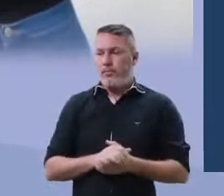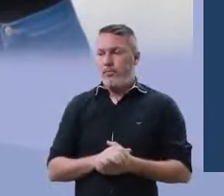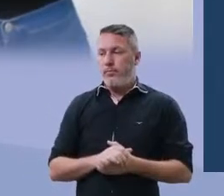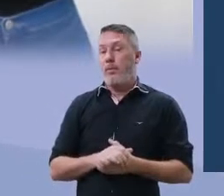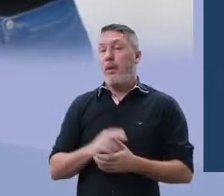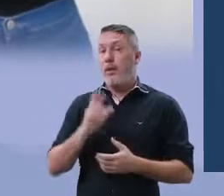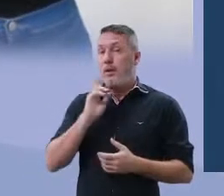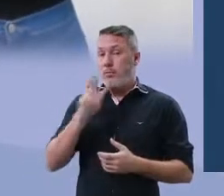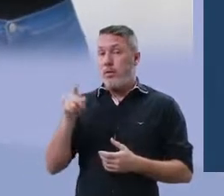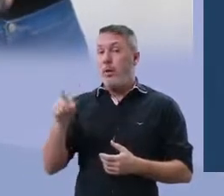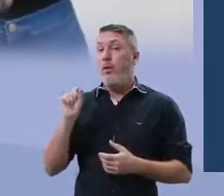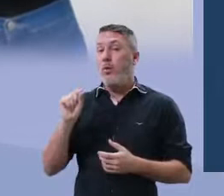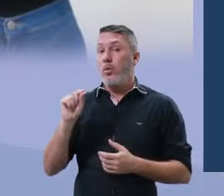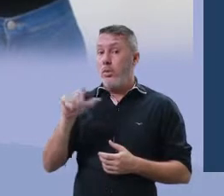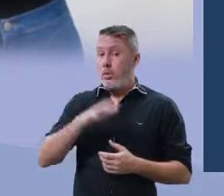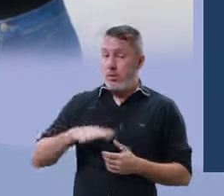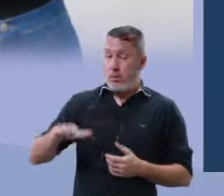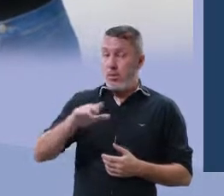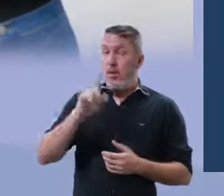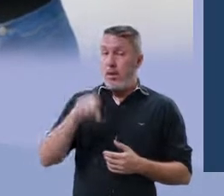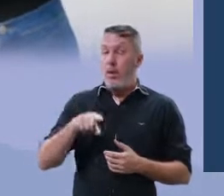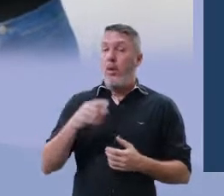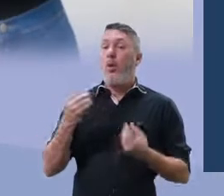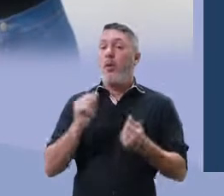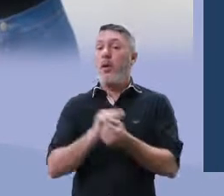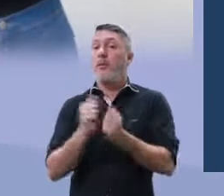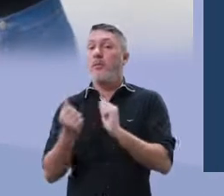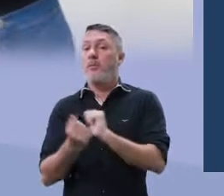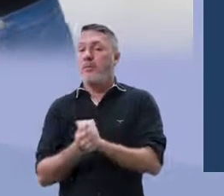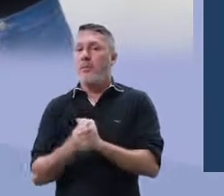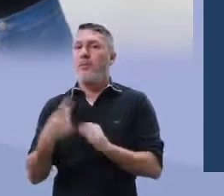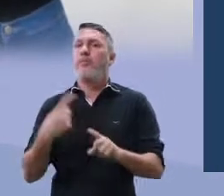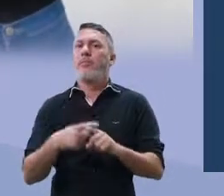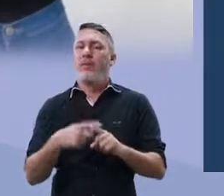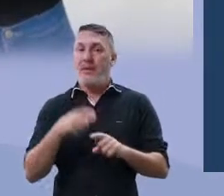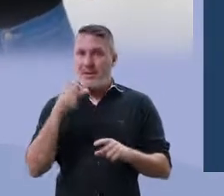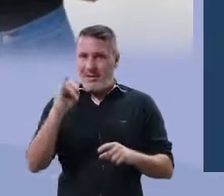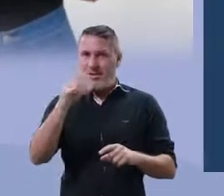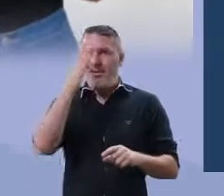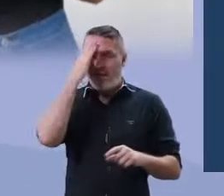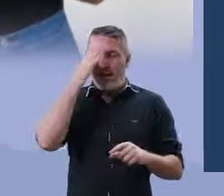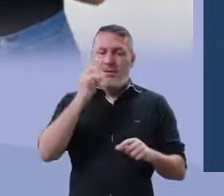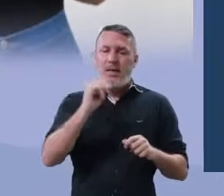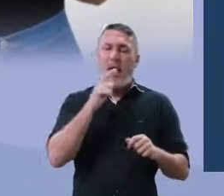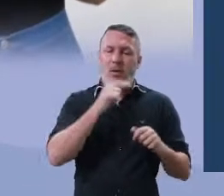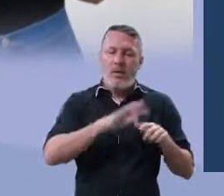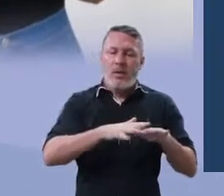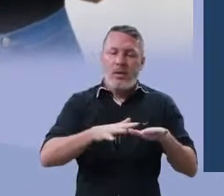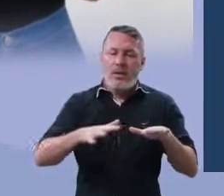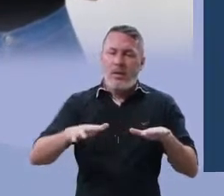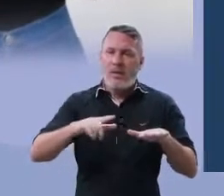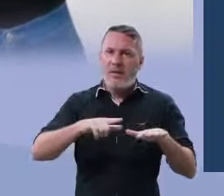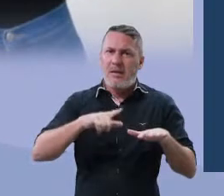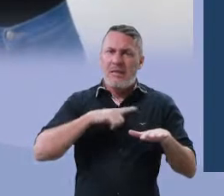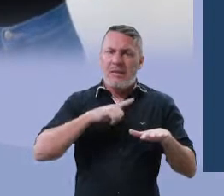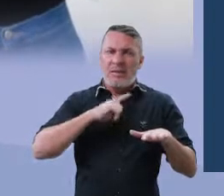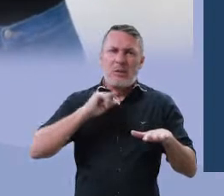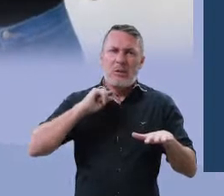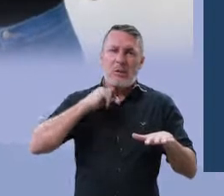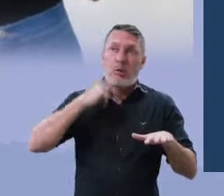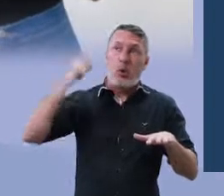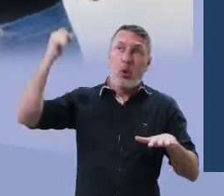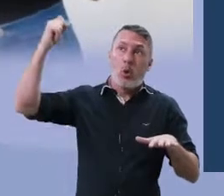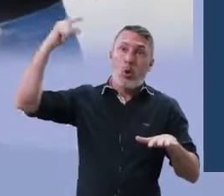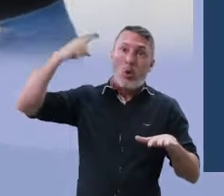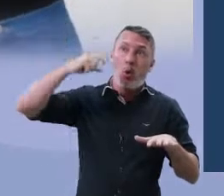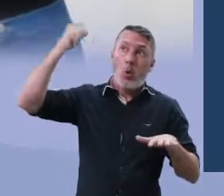diretamente, né? Aqui é um caso de quê? É um caso de eutrofização, né? O impedimento da penetração da luz faz